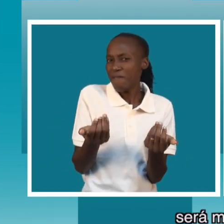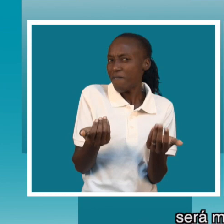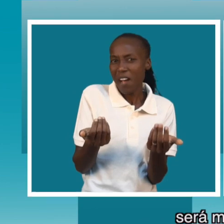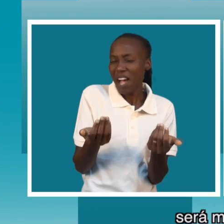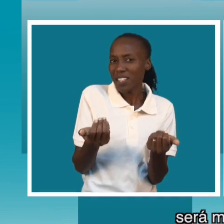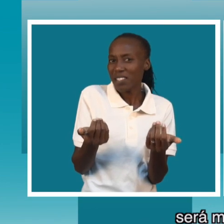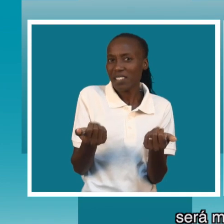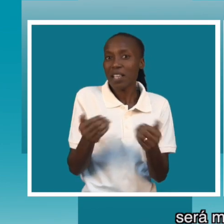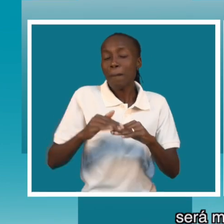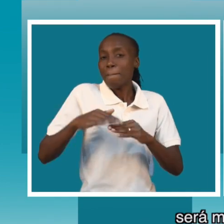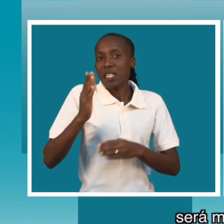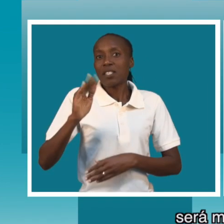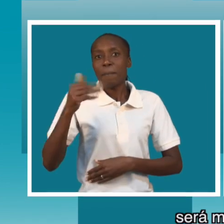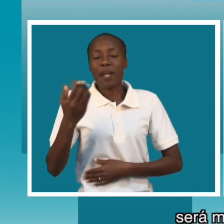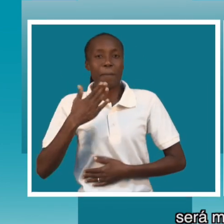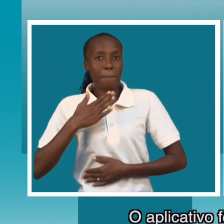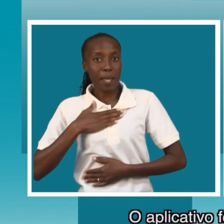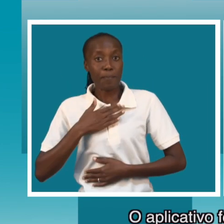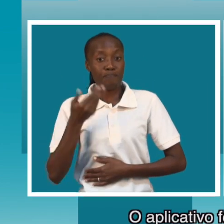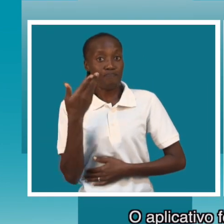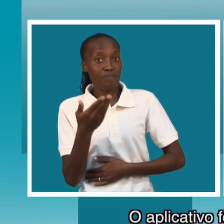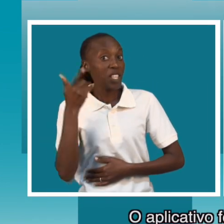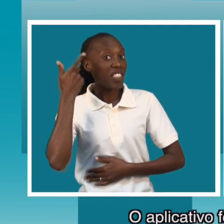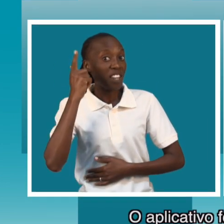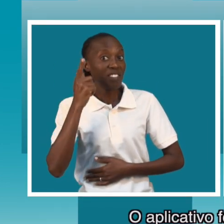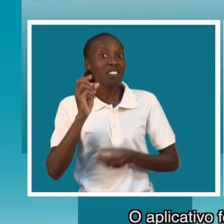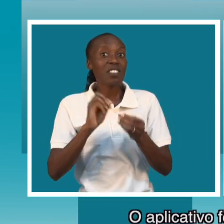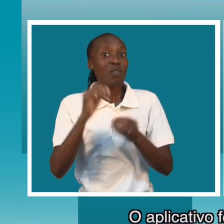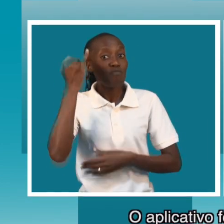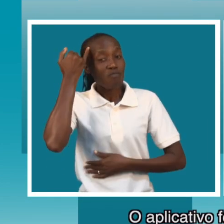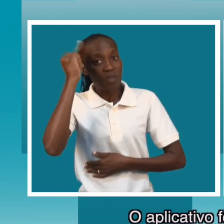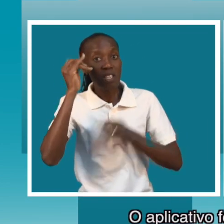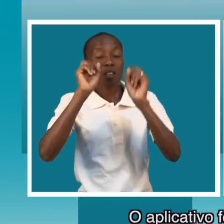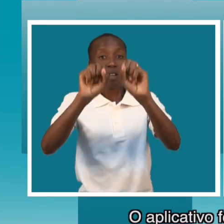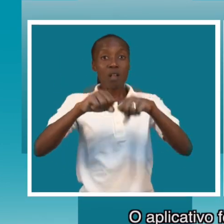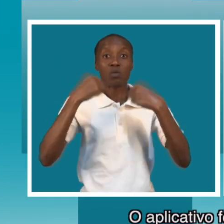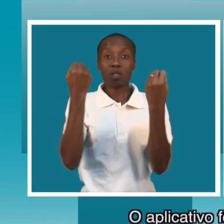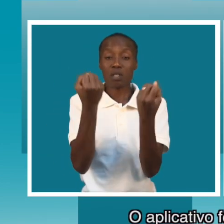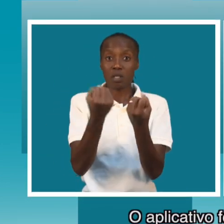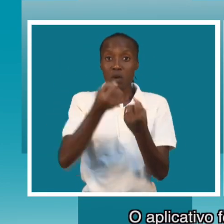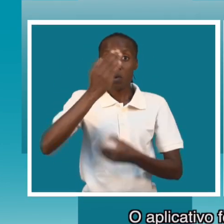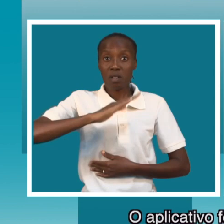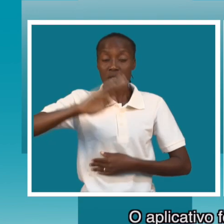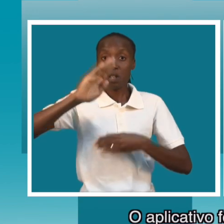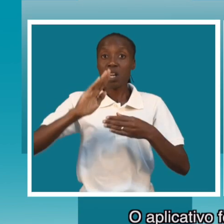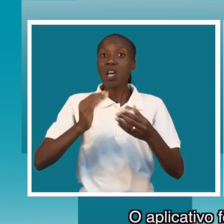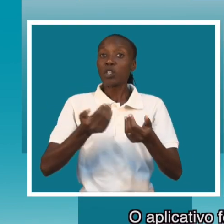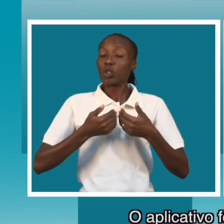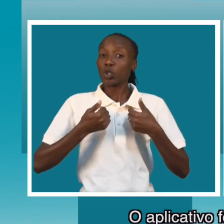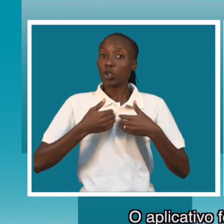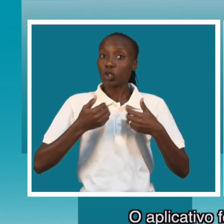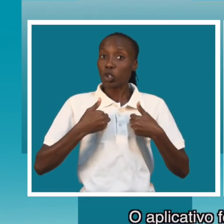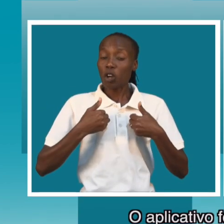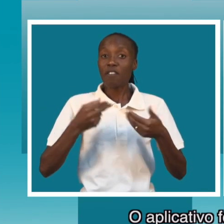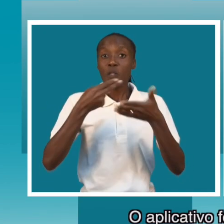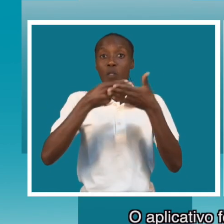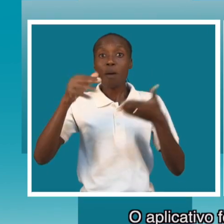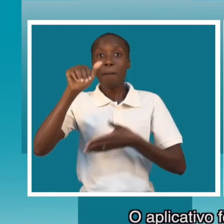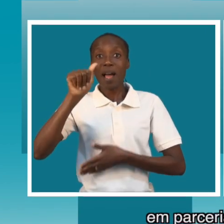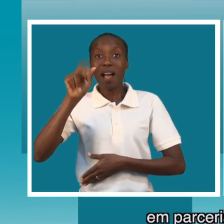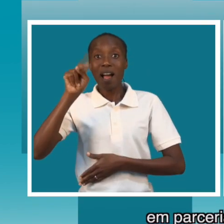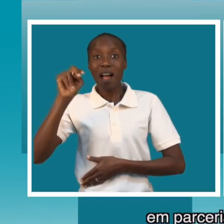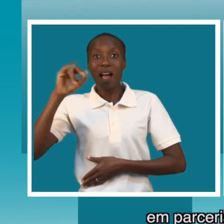muito mais fácil para mim. O aplicativo foi uma iniciativa da Associação Nacional dos Jovens Empresários,